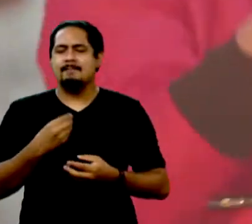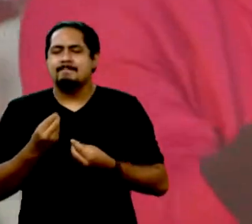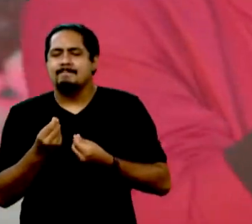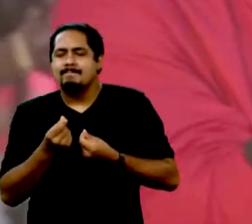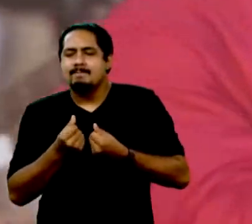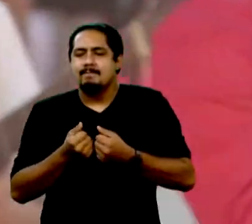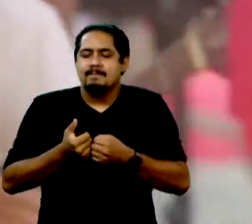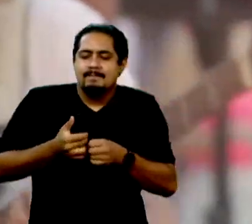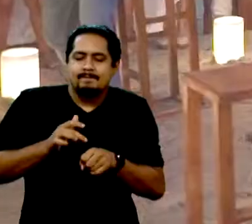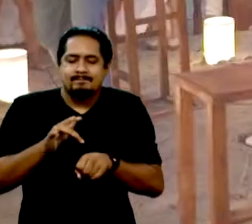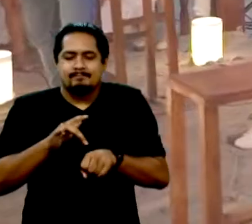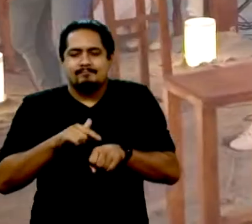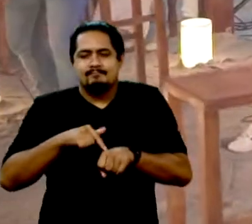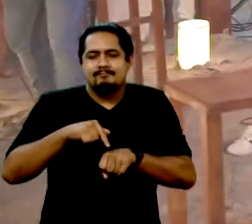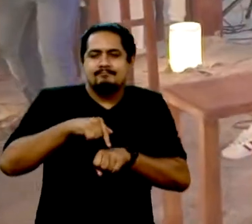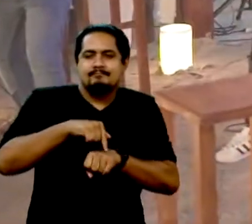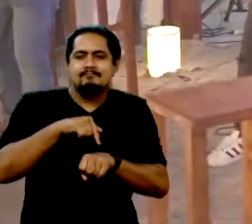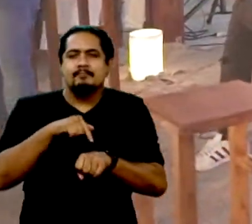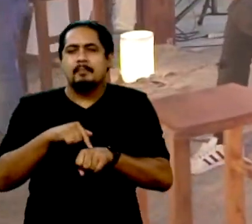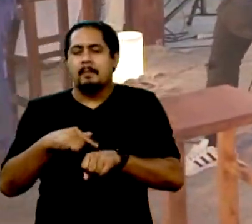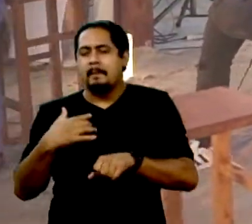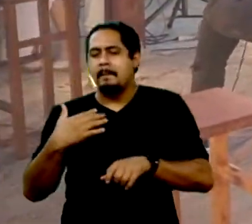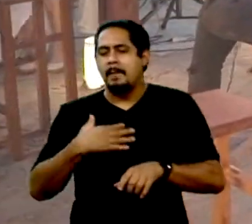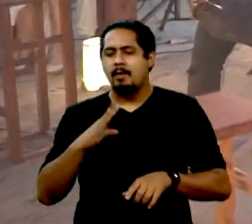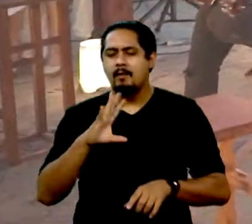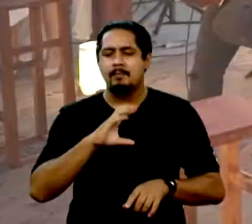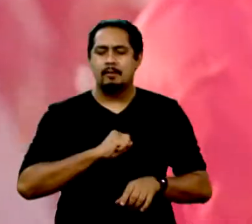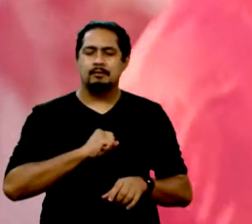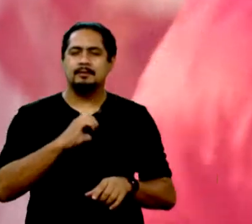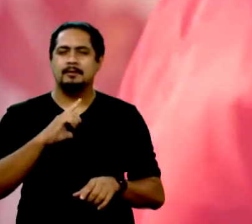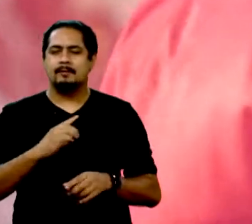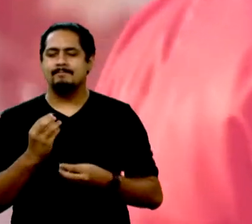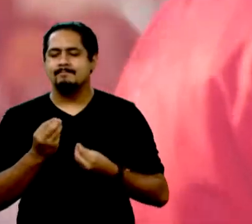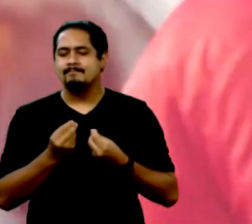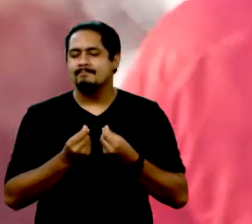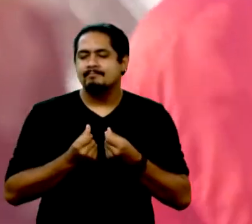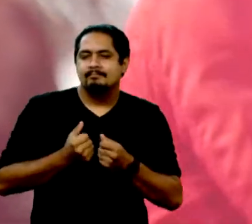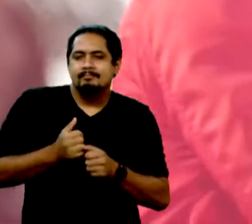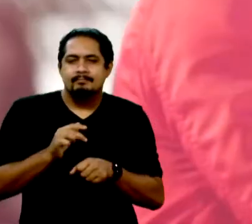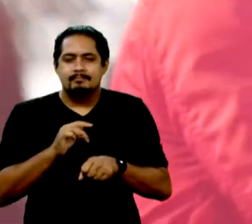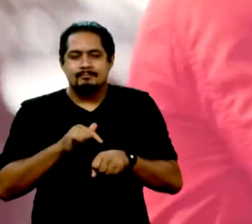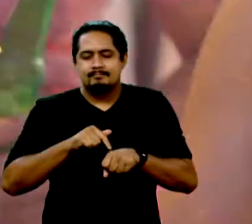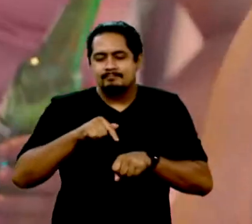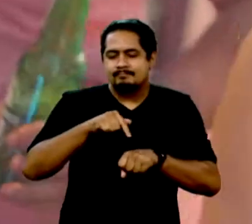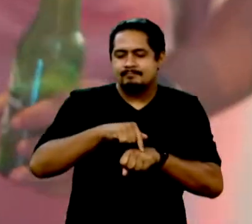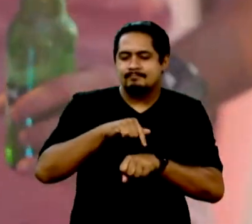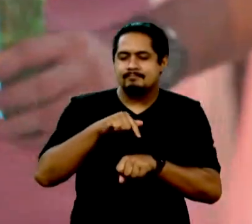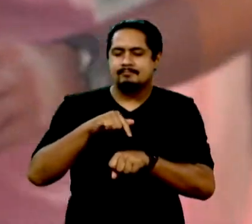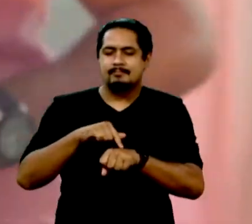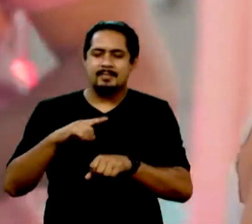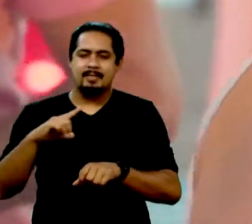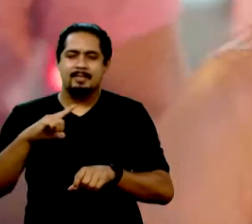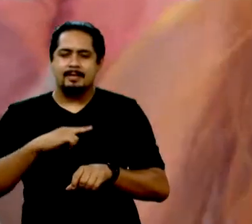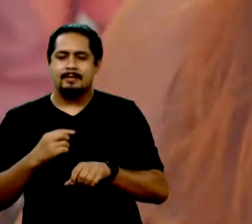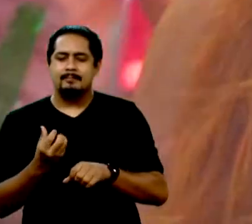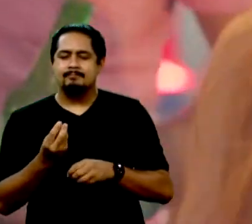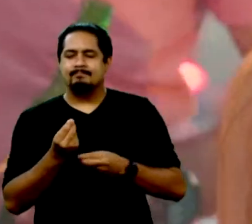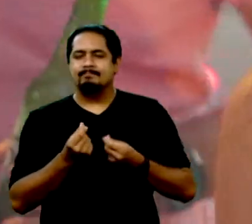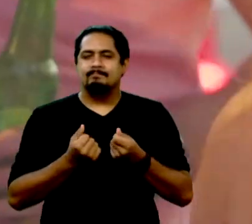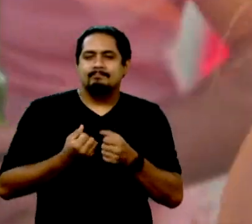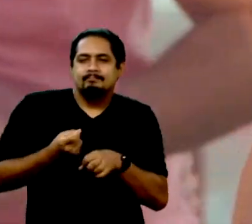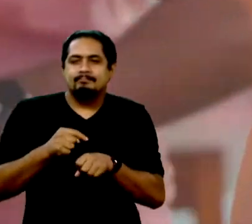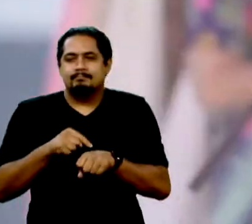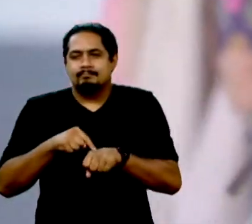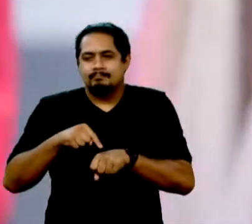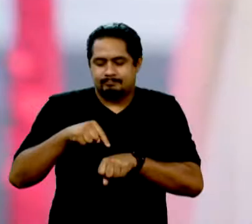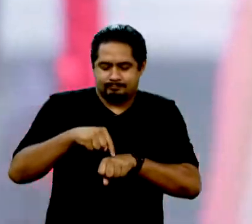de moranguinho. E o meu amor tem sabor de moranguinho, tem sabor de moranguinho, tem sabor